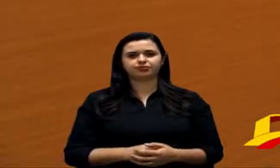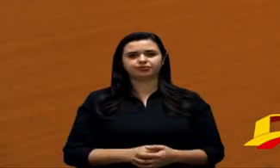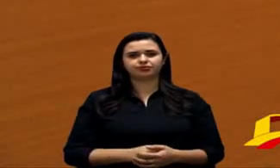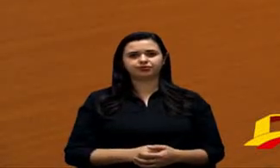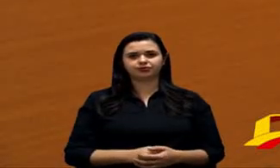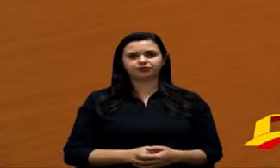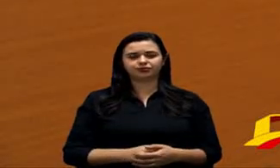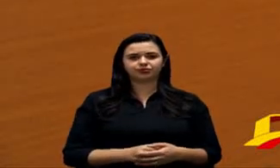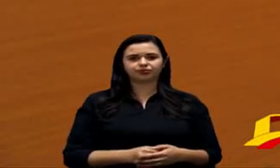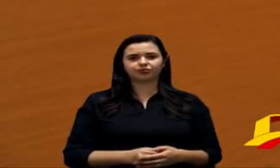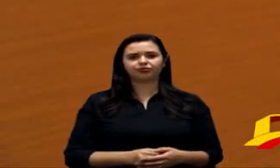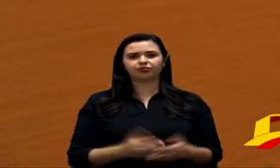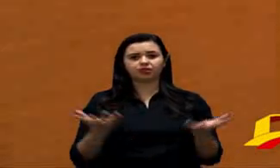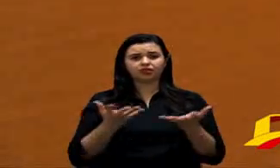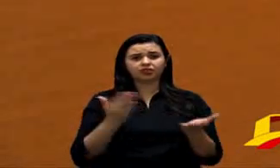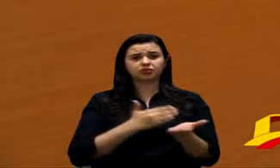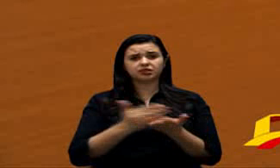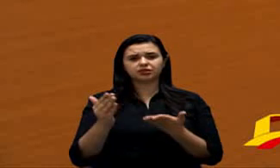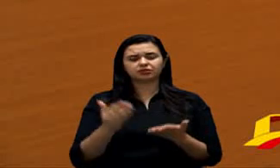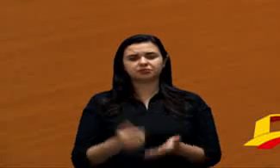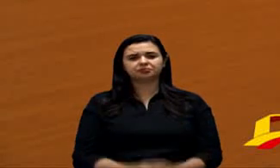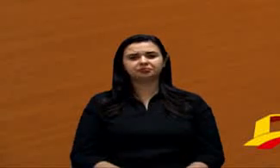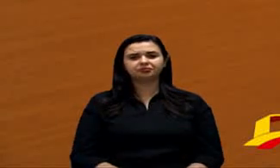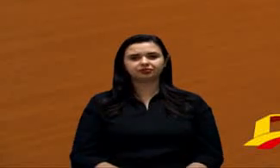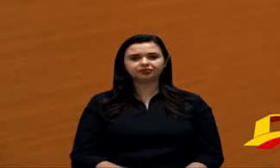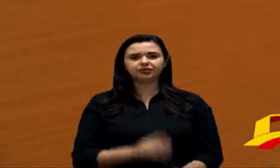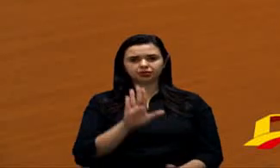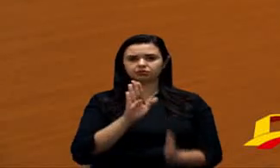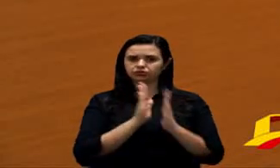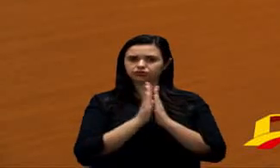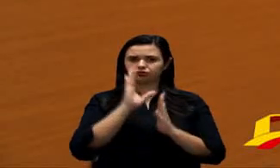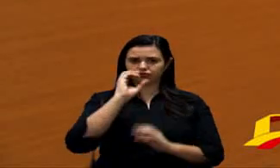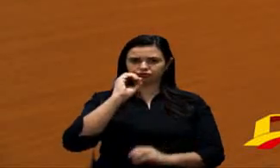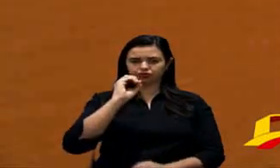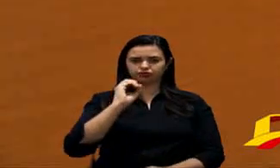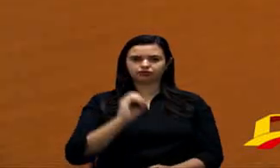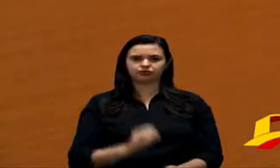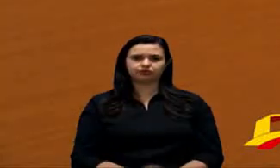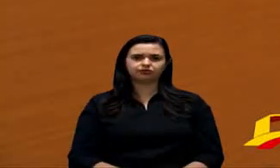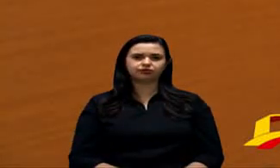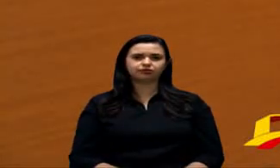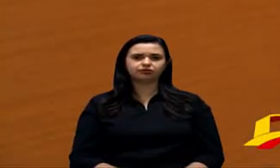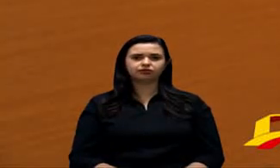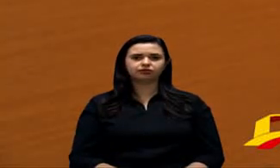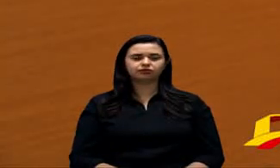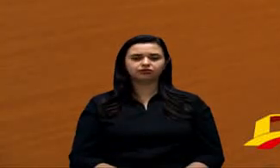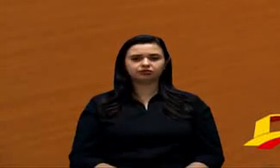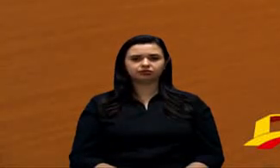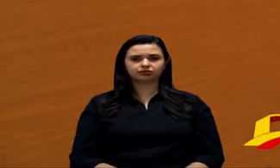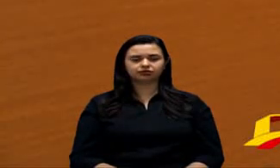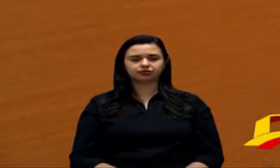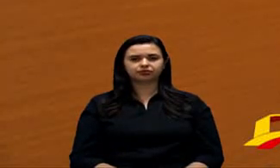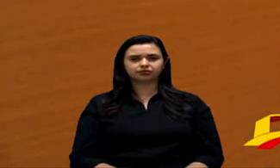contando, pelo amor de Deus. Pronto. Então, vamos zerar de novo, Diogo? Pera vamos voltar. Espera aí. E tem 3...